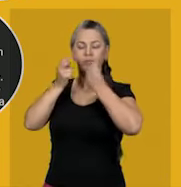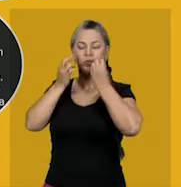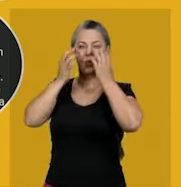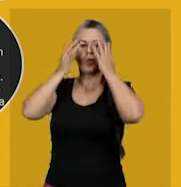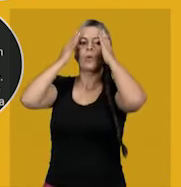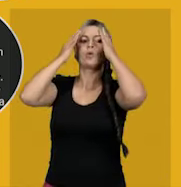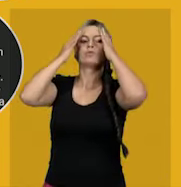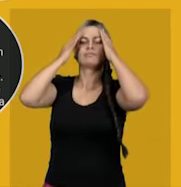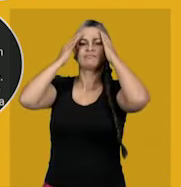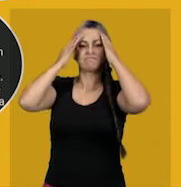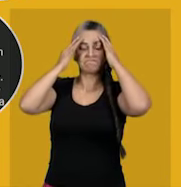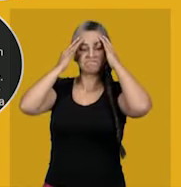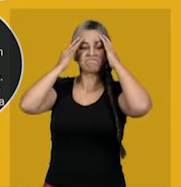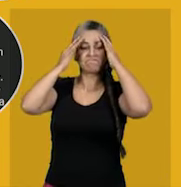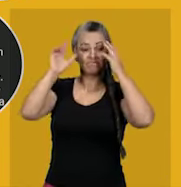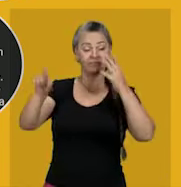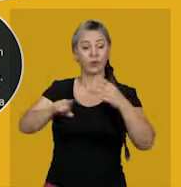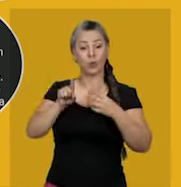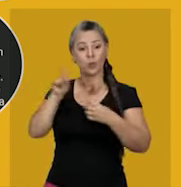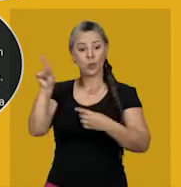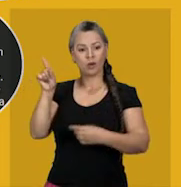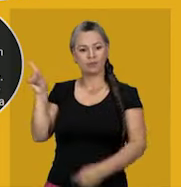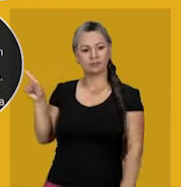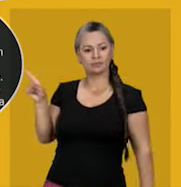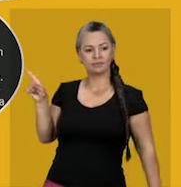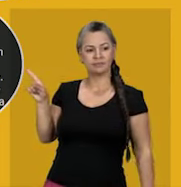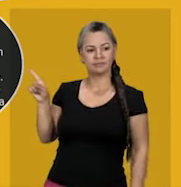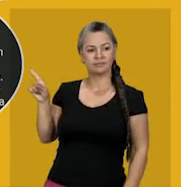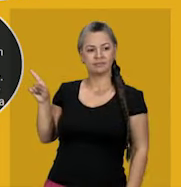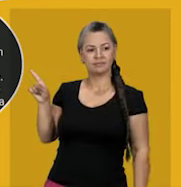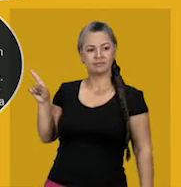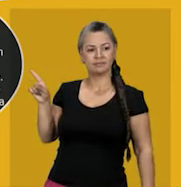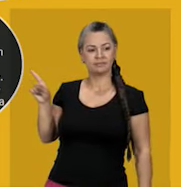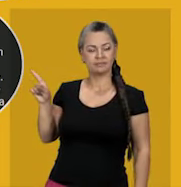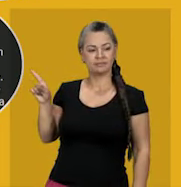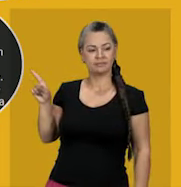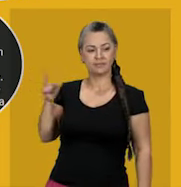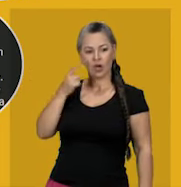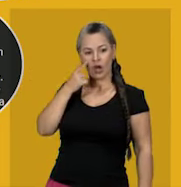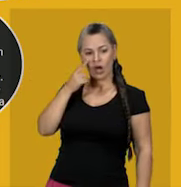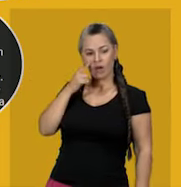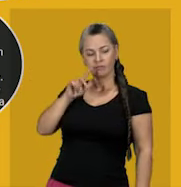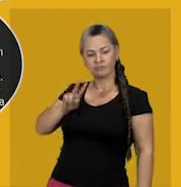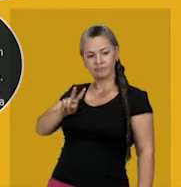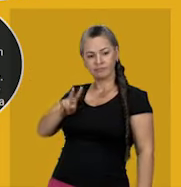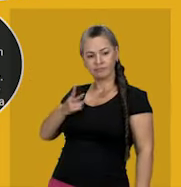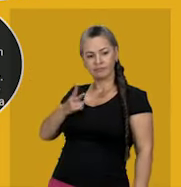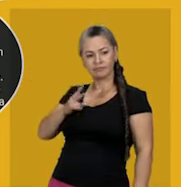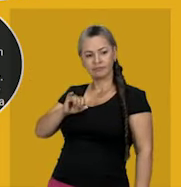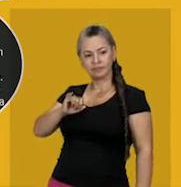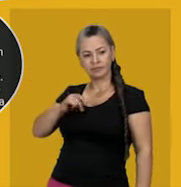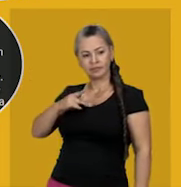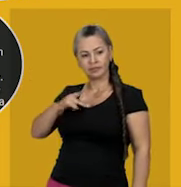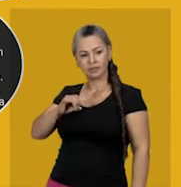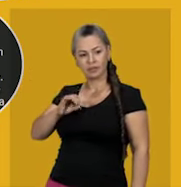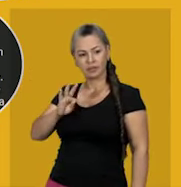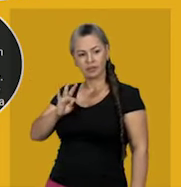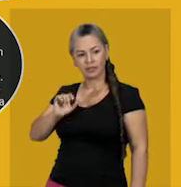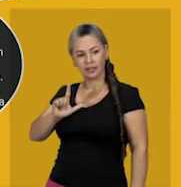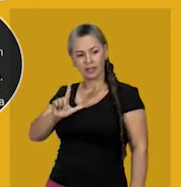O hipotálamo, que é essa região no encéfalo,